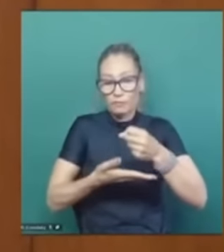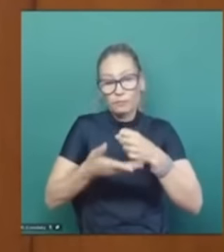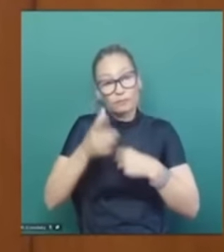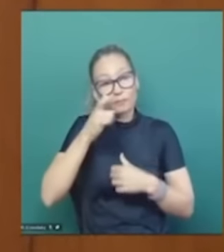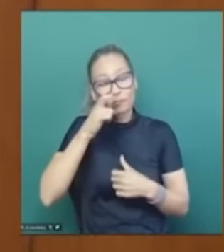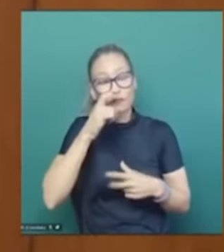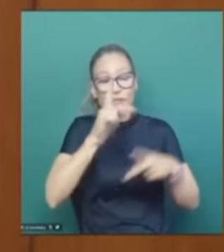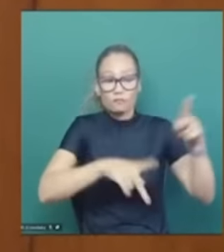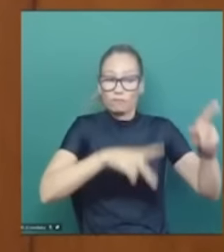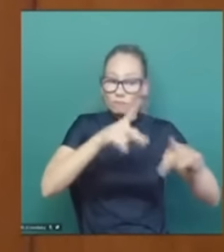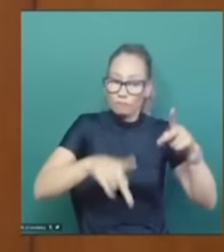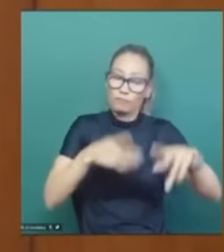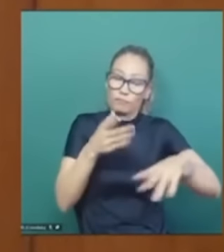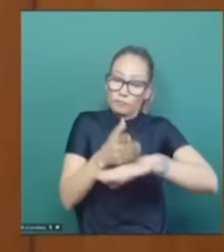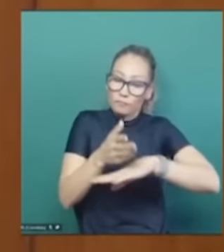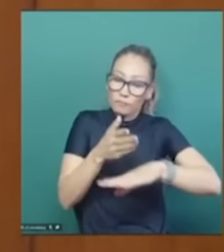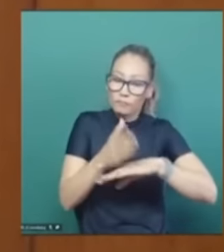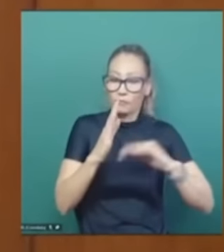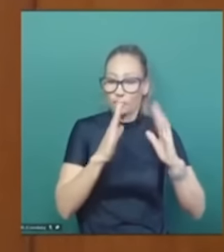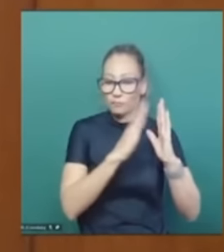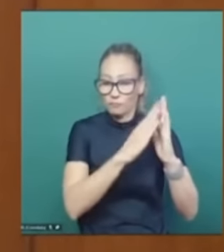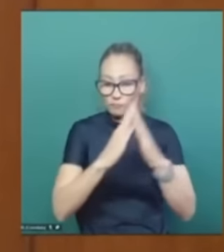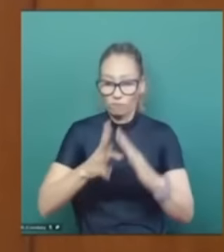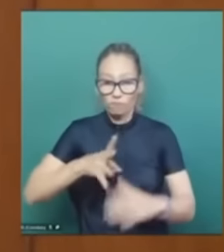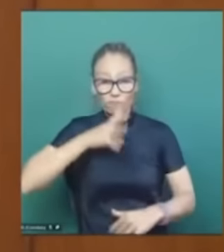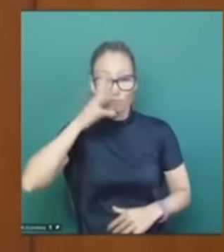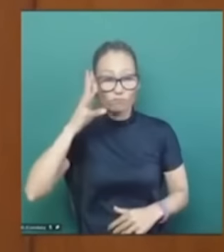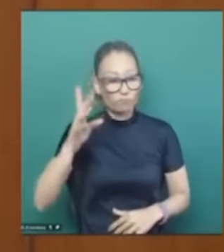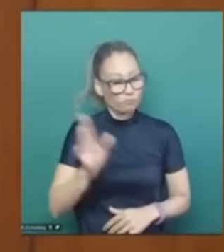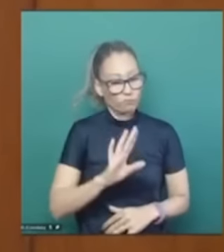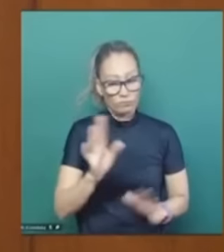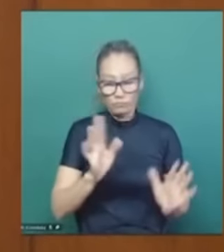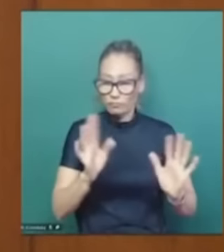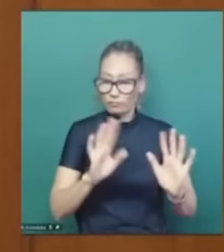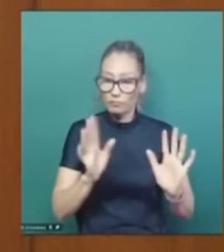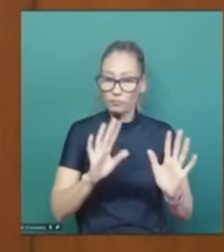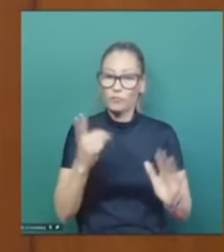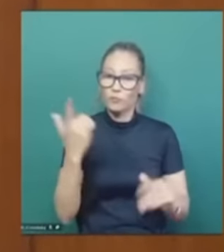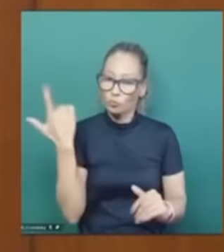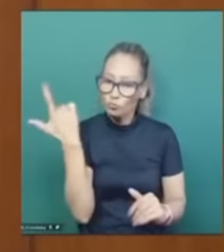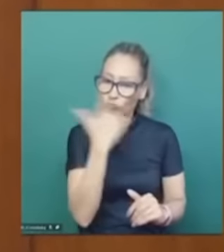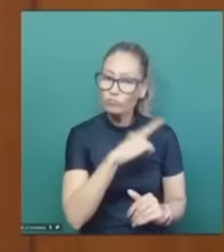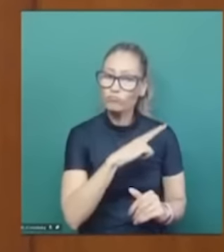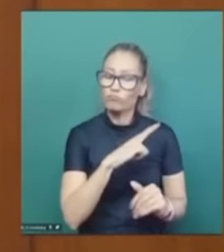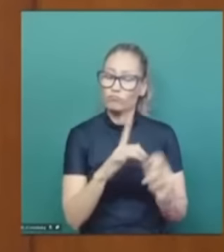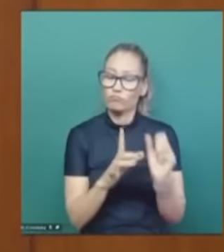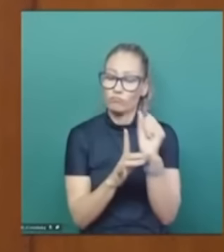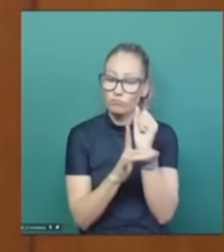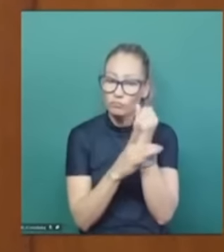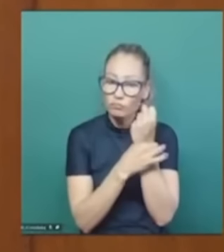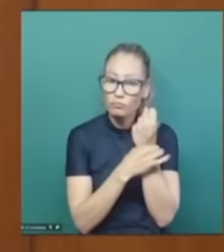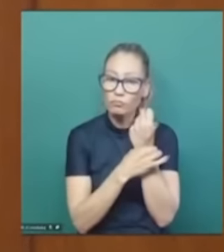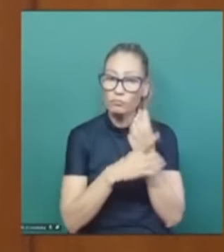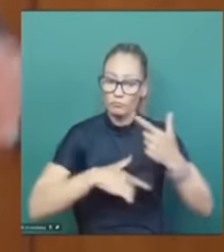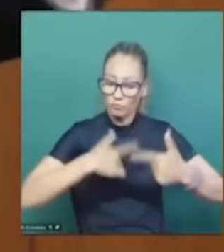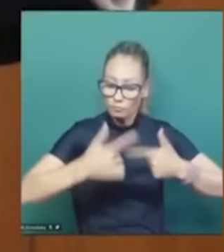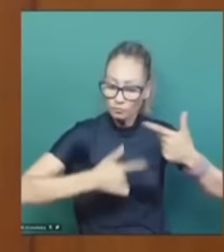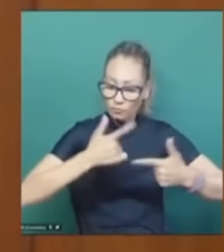acesso à moradia, não por invasão, mas moradia digna, adquirida pela força do trabalho, não pelo roubo, pelo esbulho, mas